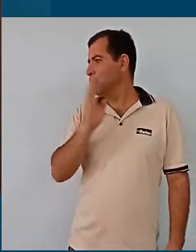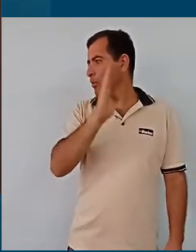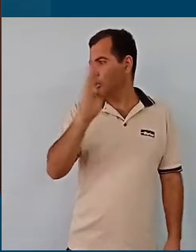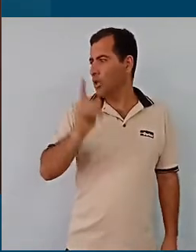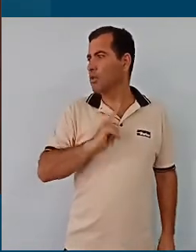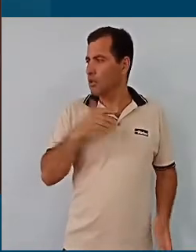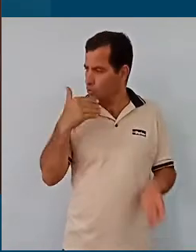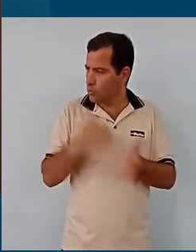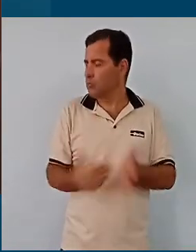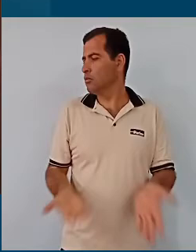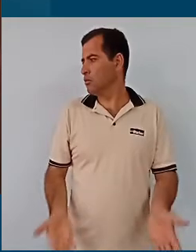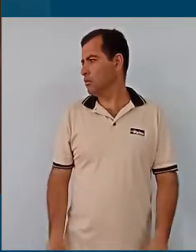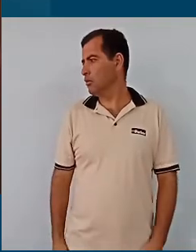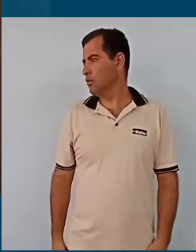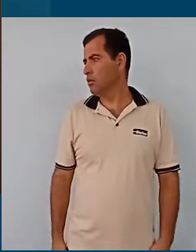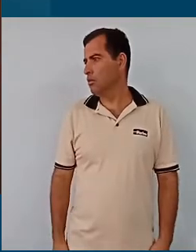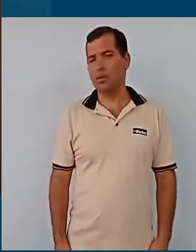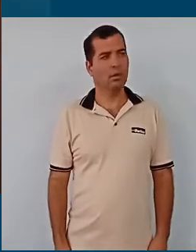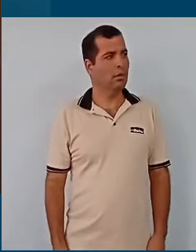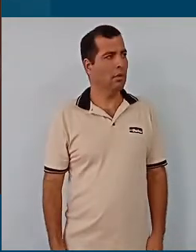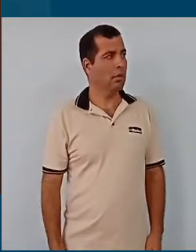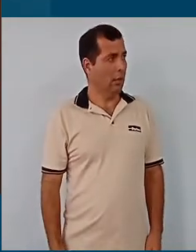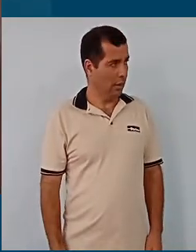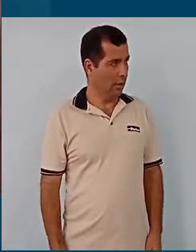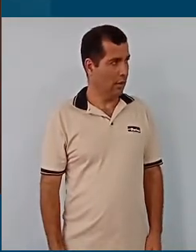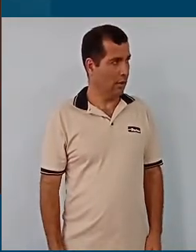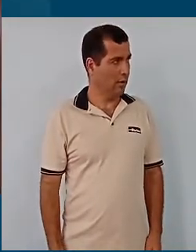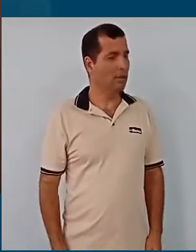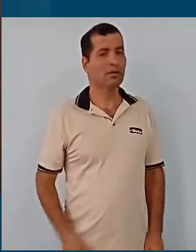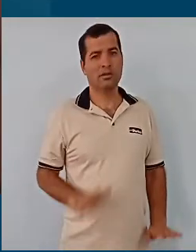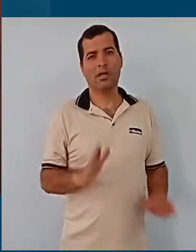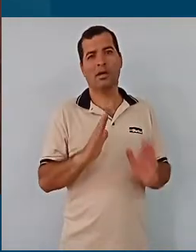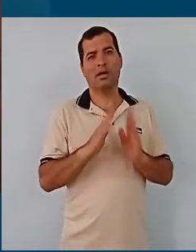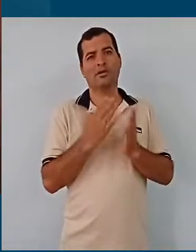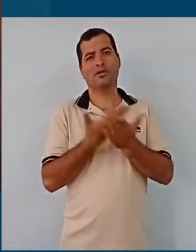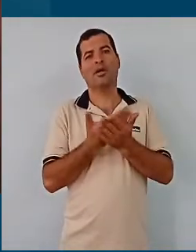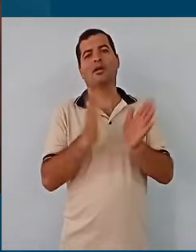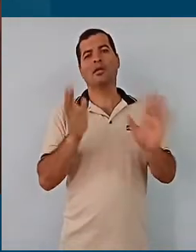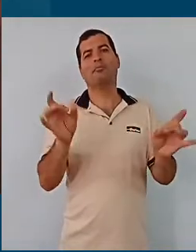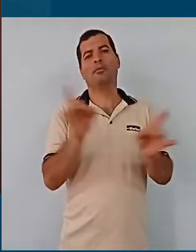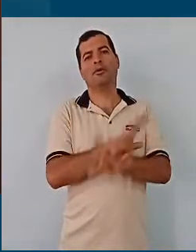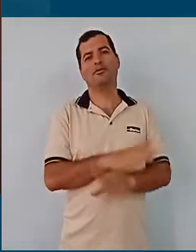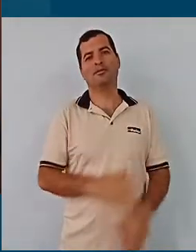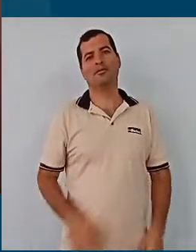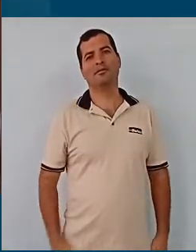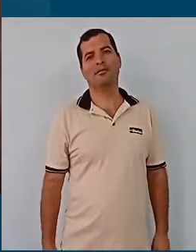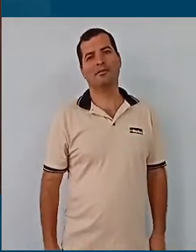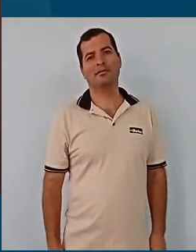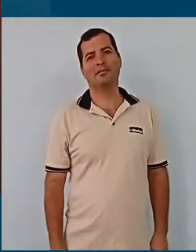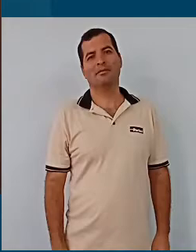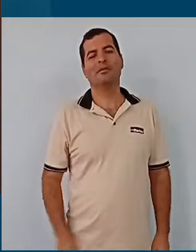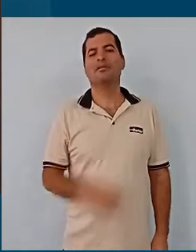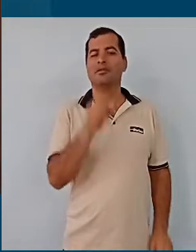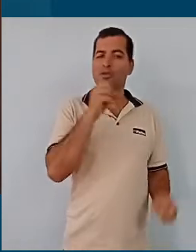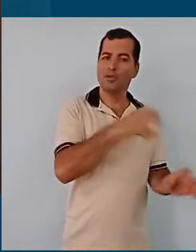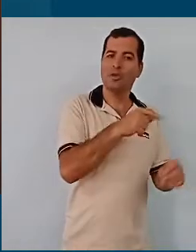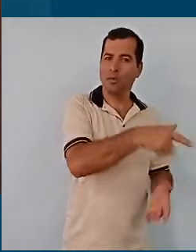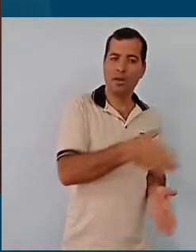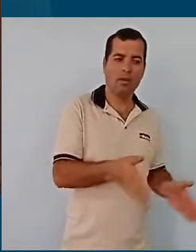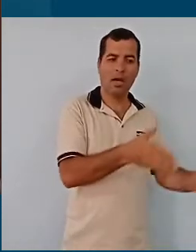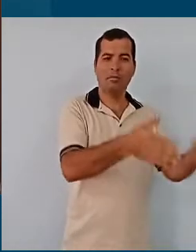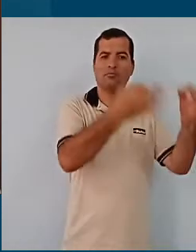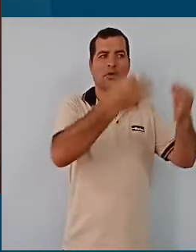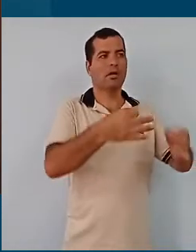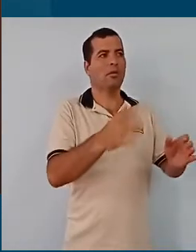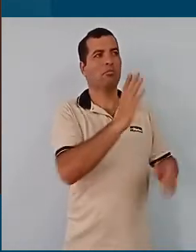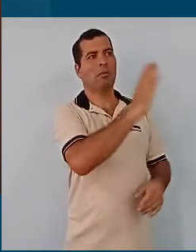tudo. Falei, pronto, a escola fez o que poderia ter feito por ele, né? Ensinou para ele o caminho da